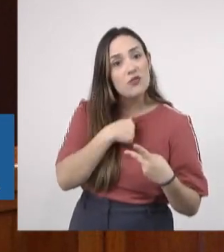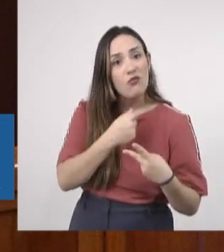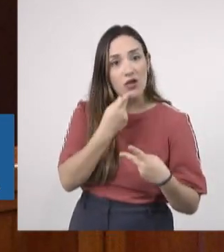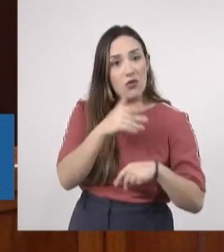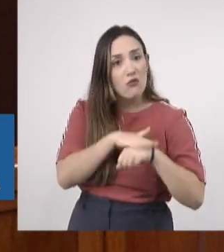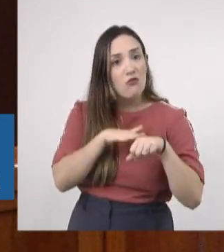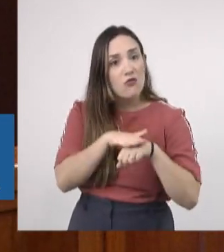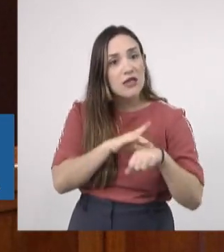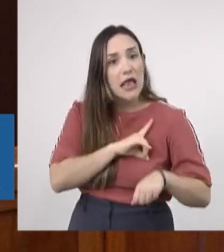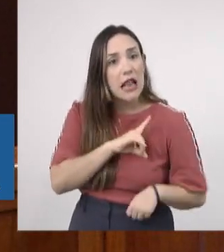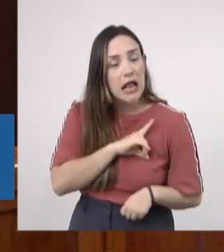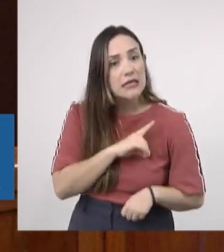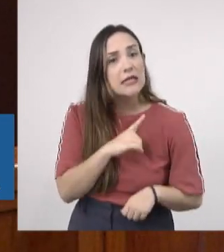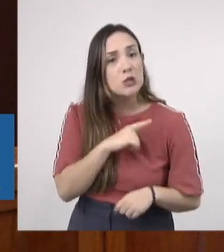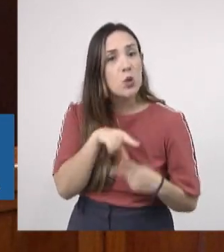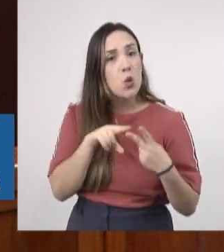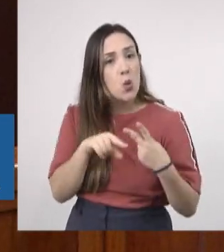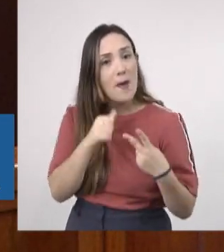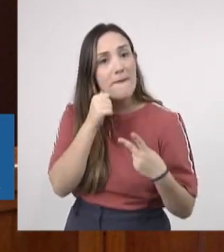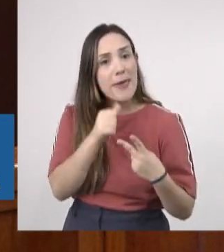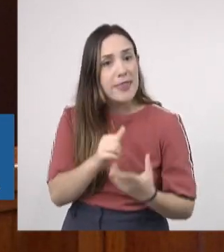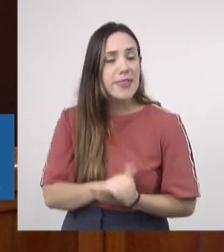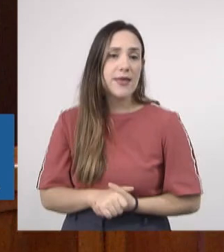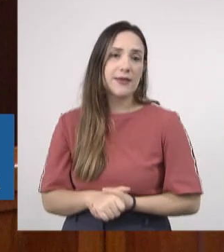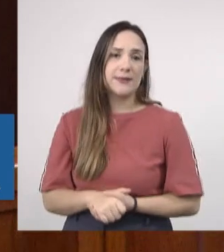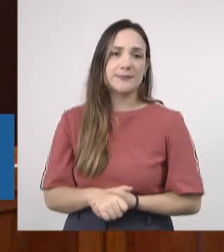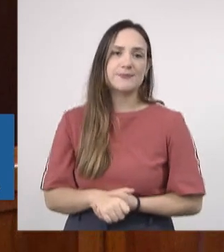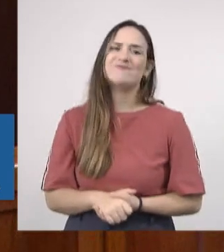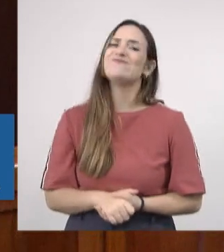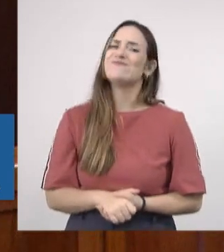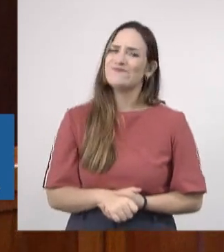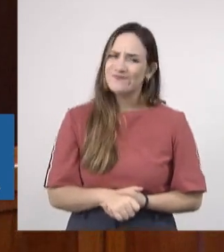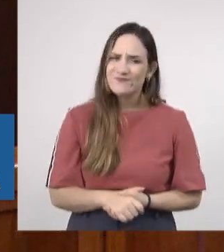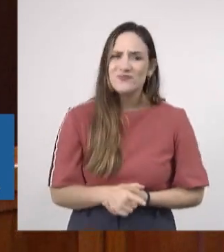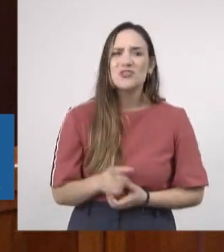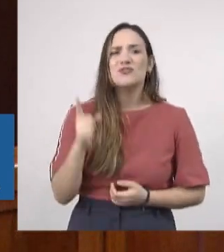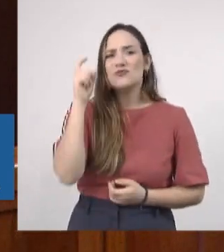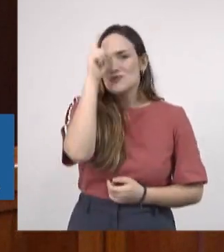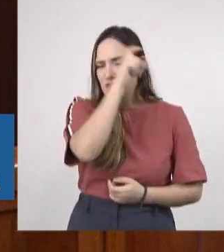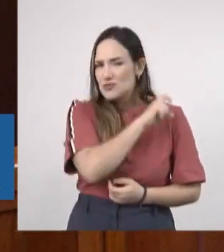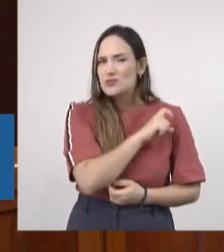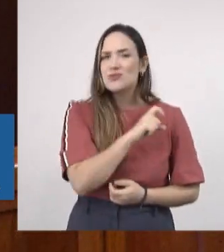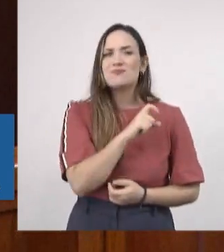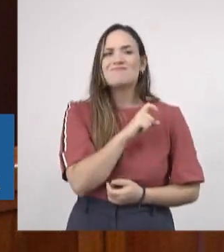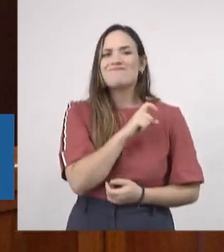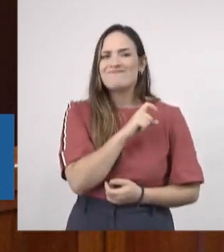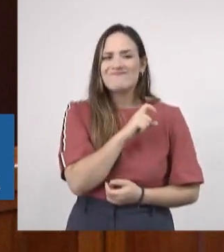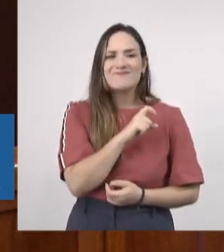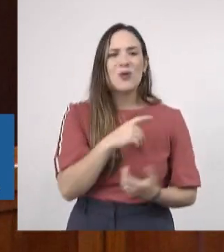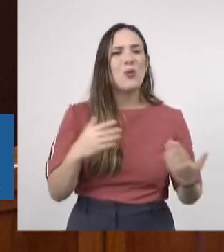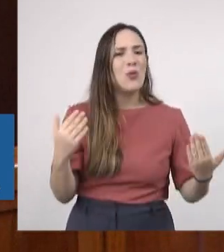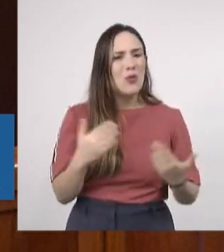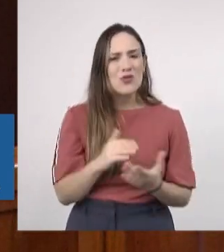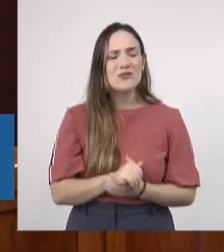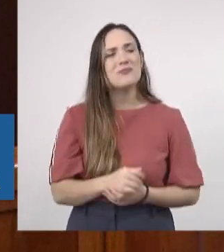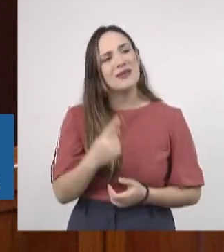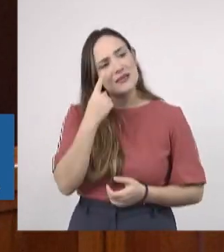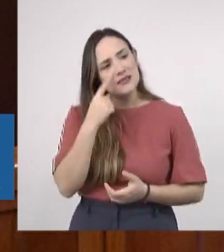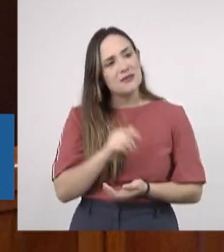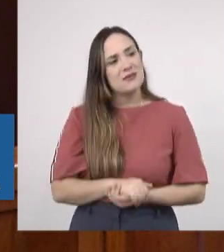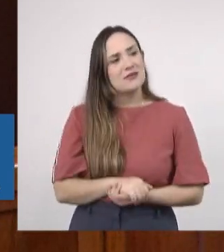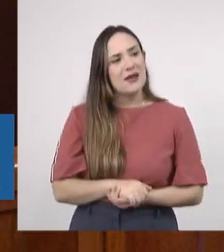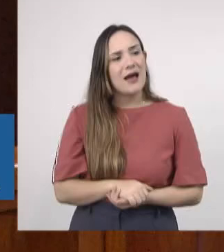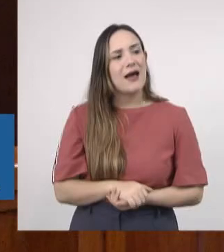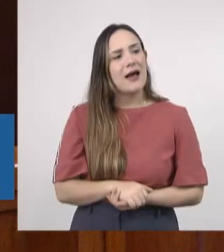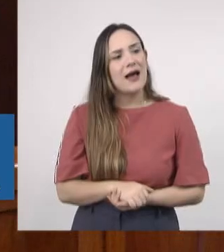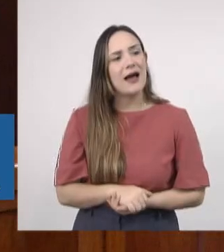delegado. E é muito difícil para a sociedade, né? Nos dias de hoje, doutor Narfuxa, a